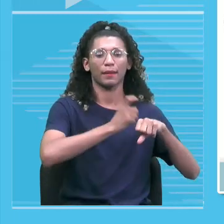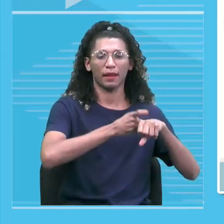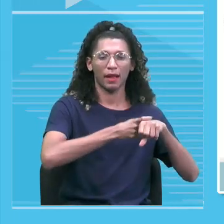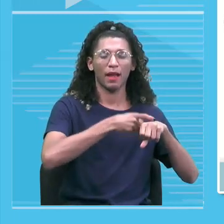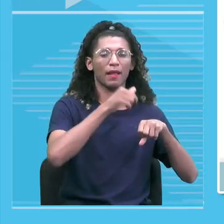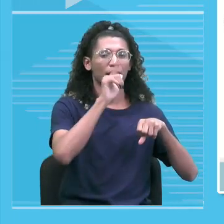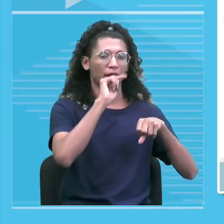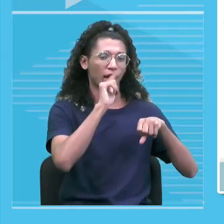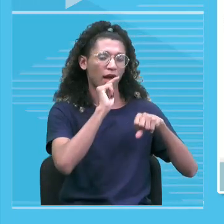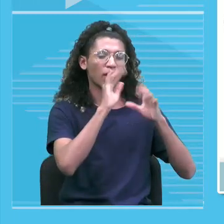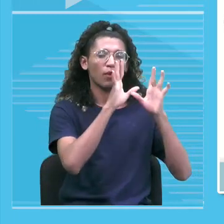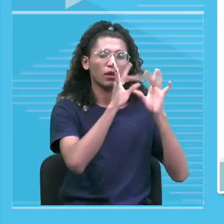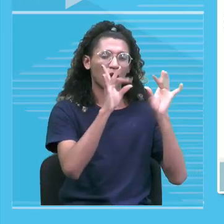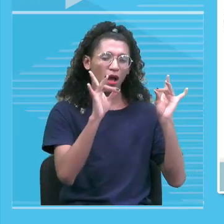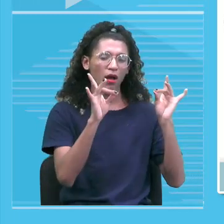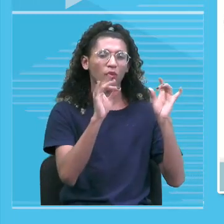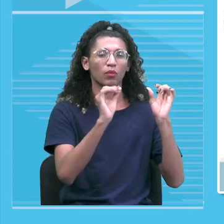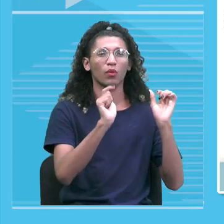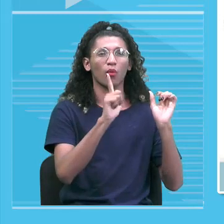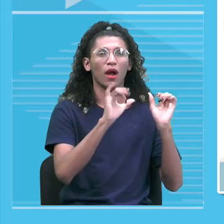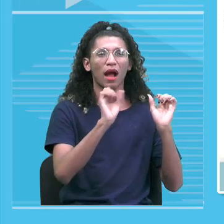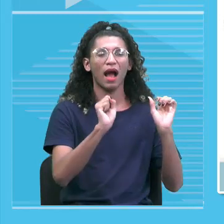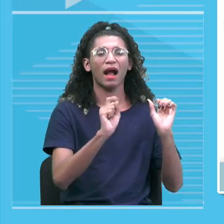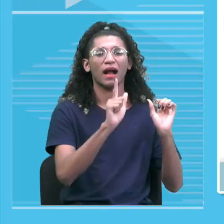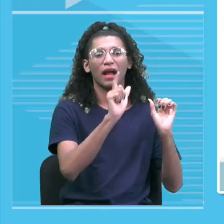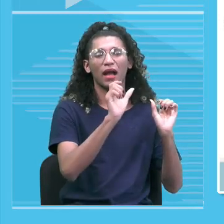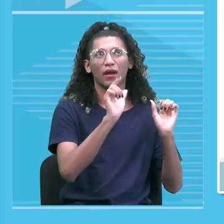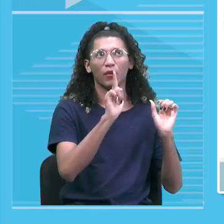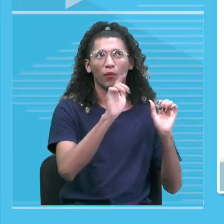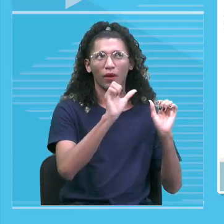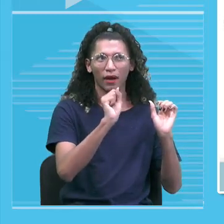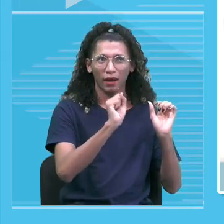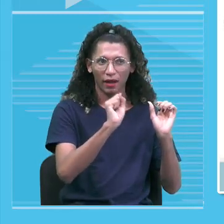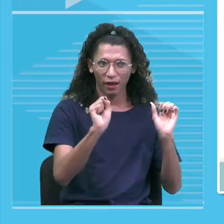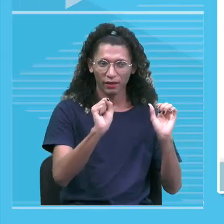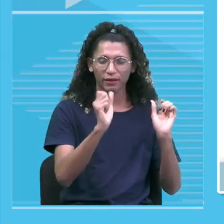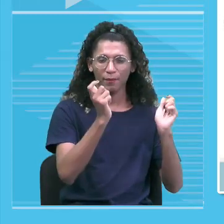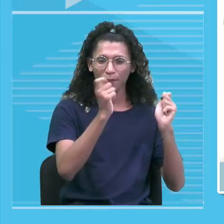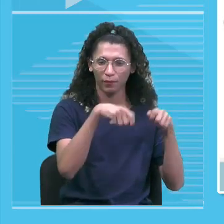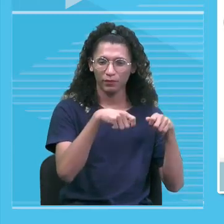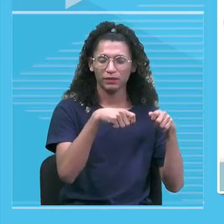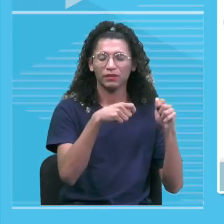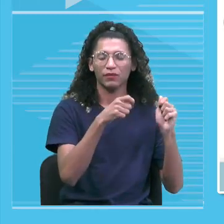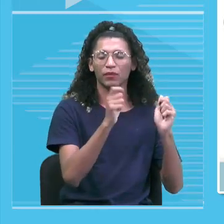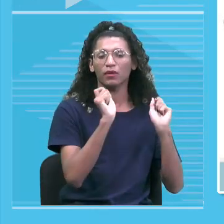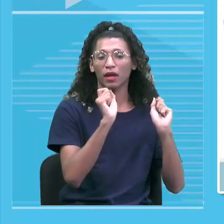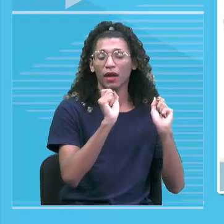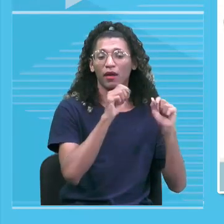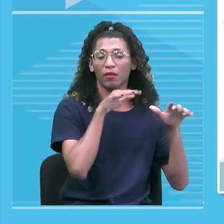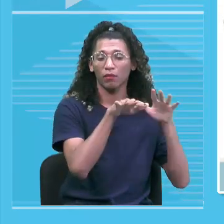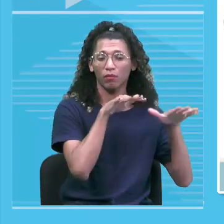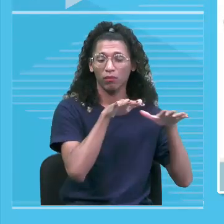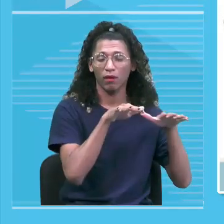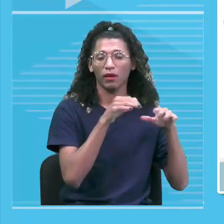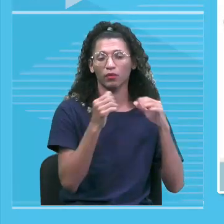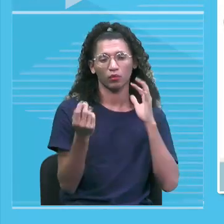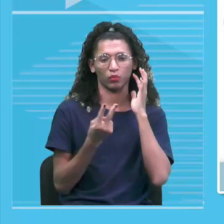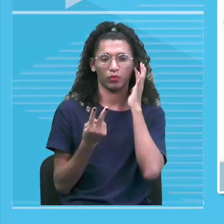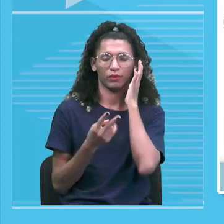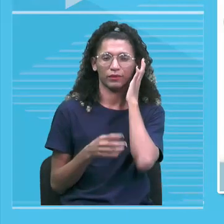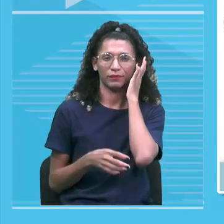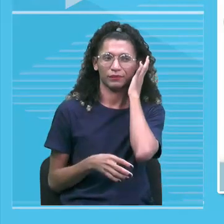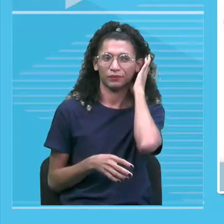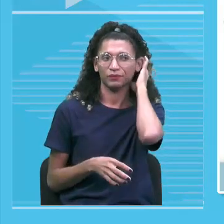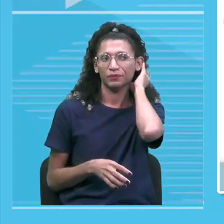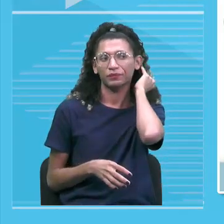oscilar Tá bom então por isso olha só que essa onda ela